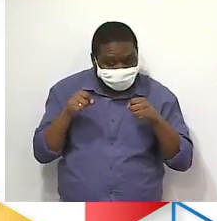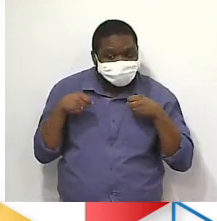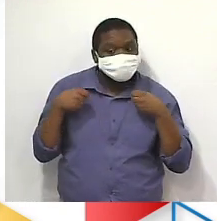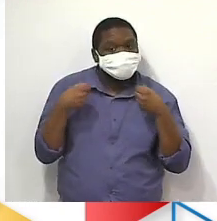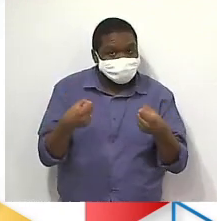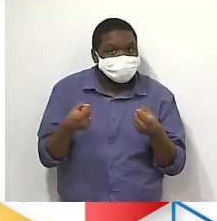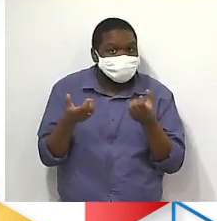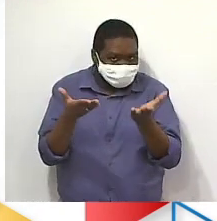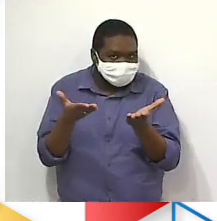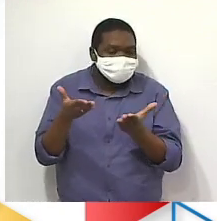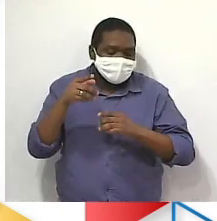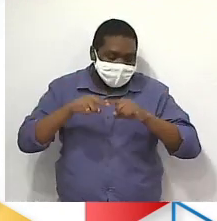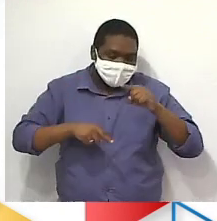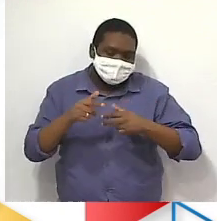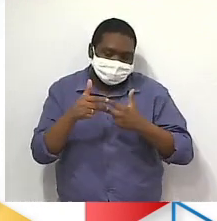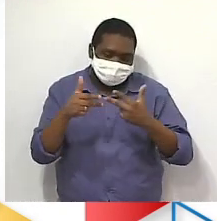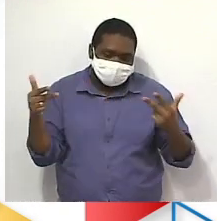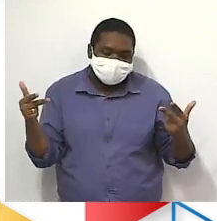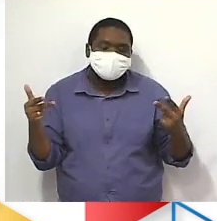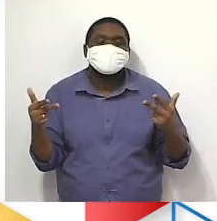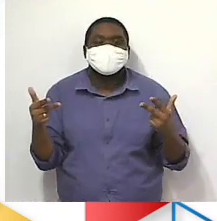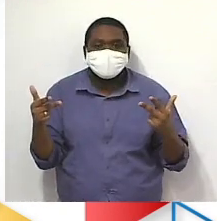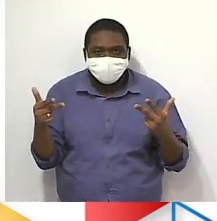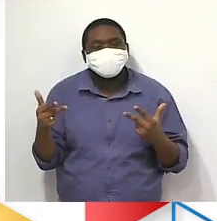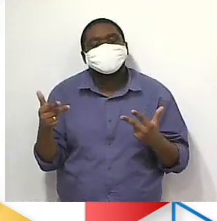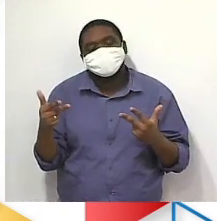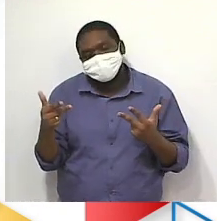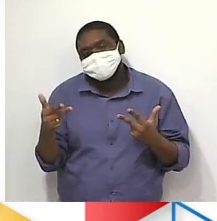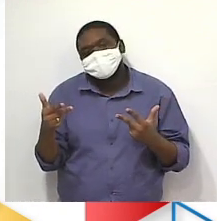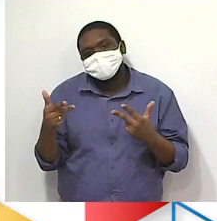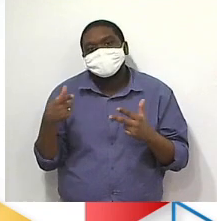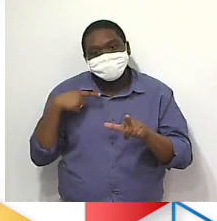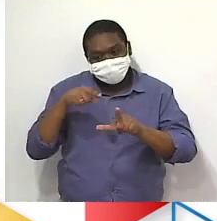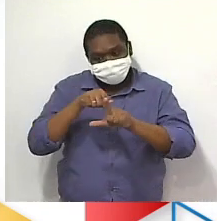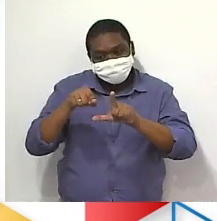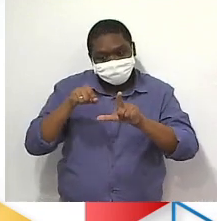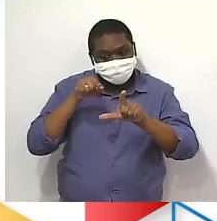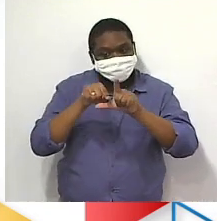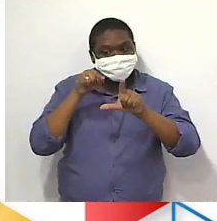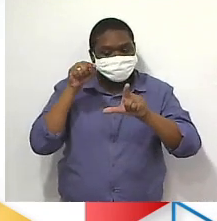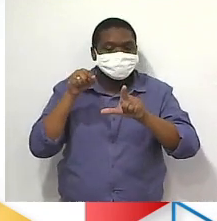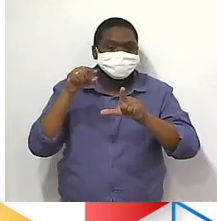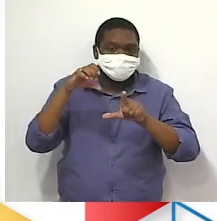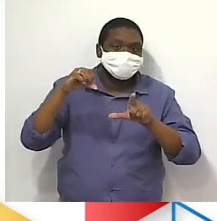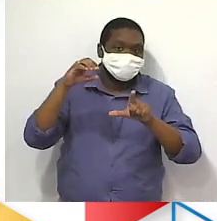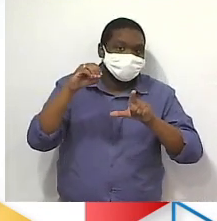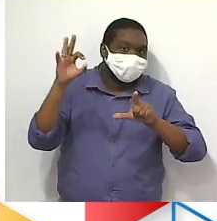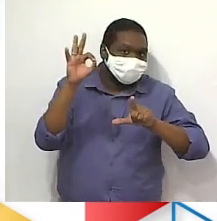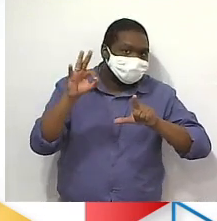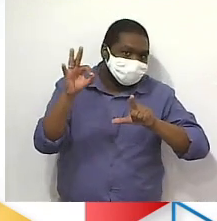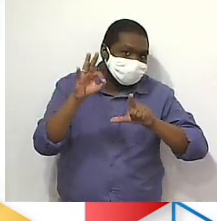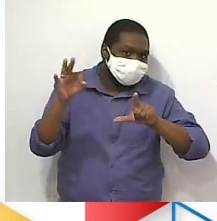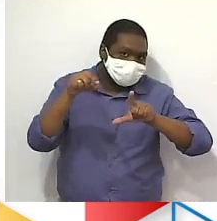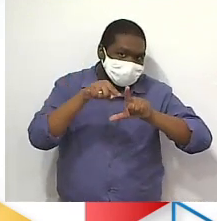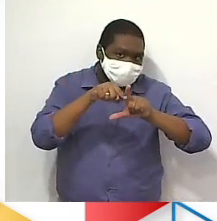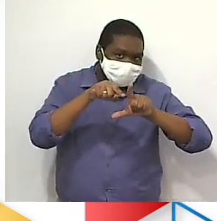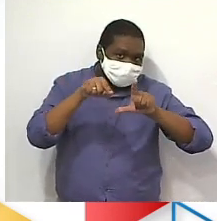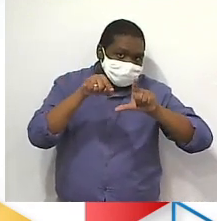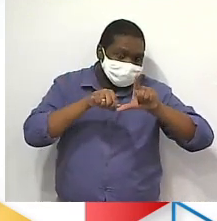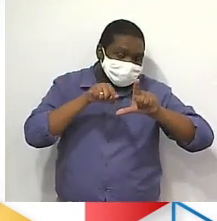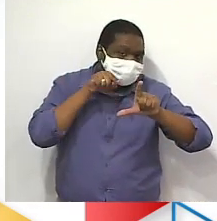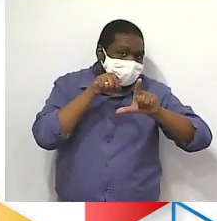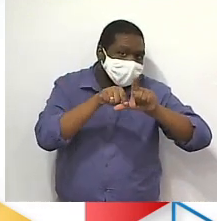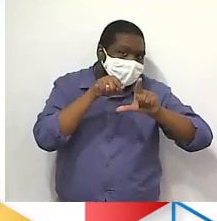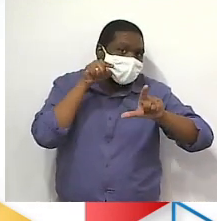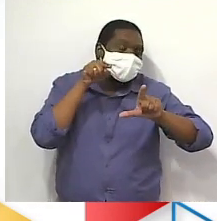ao material? Ele não deixa tornar-se ficar muito flexível, tá bom? E aí segue comigo, porque o